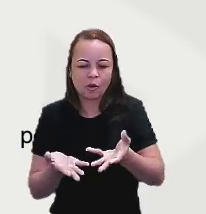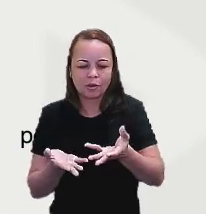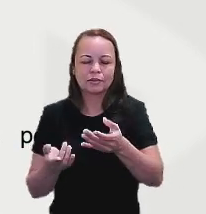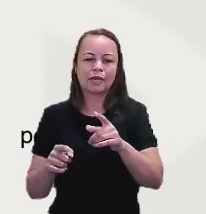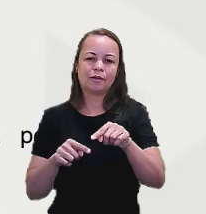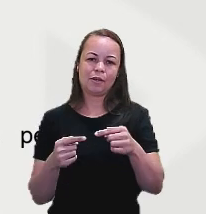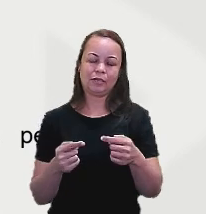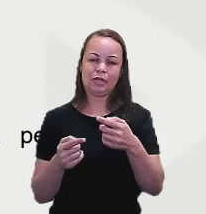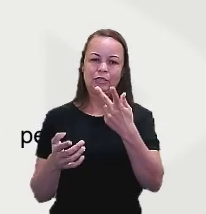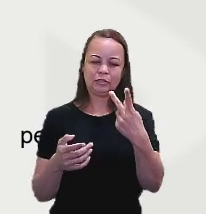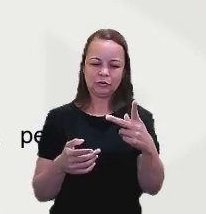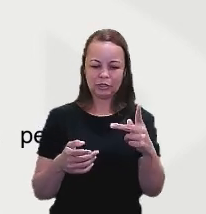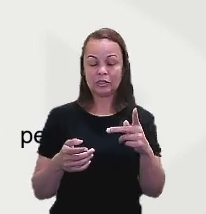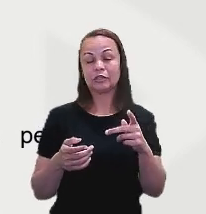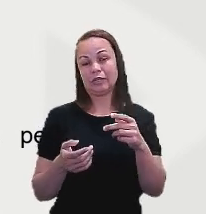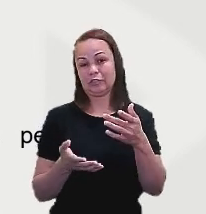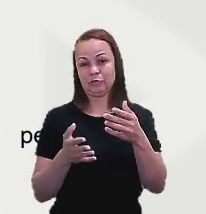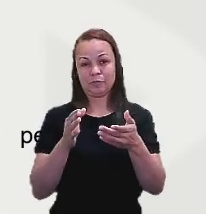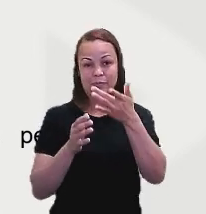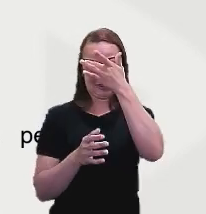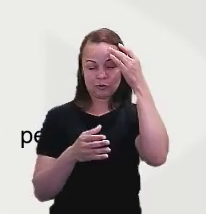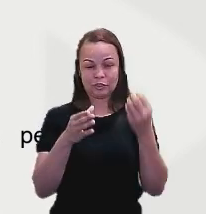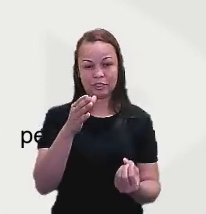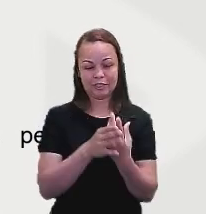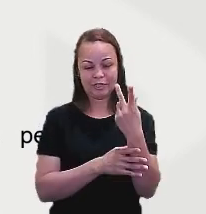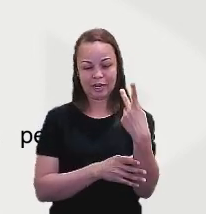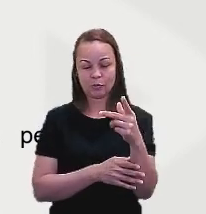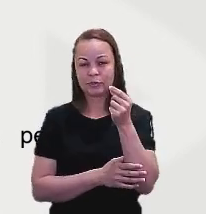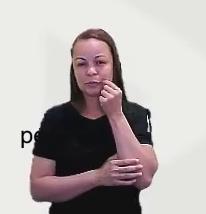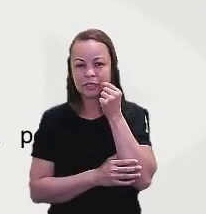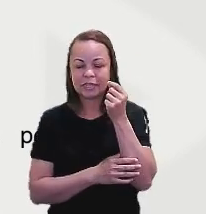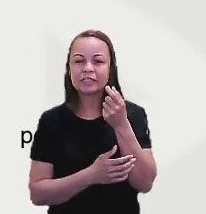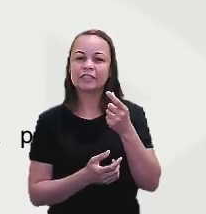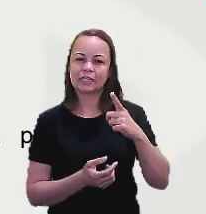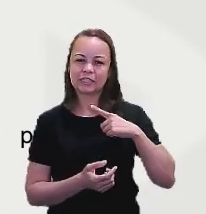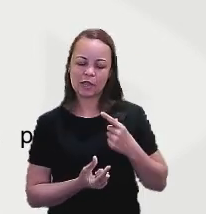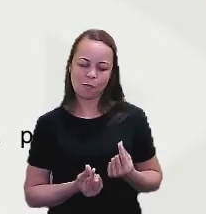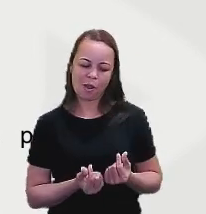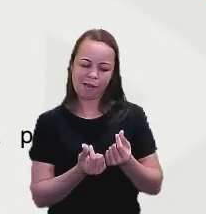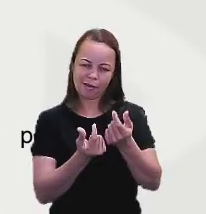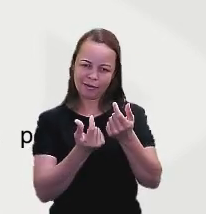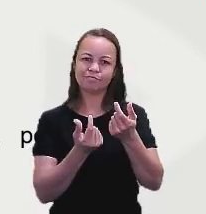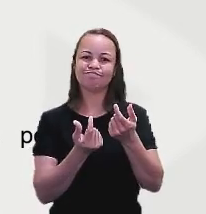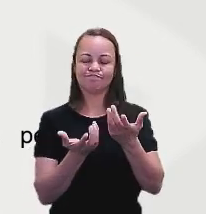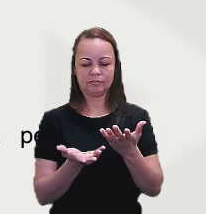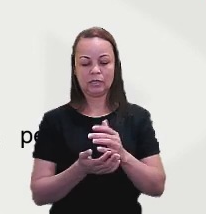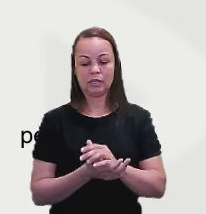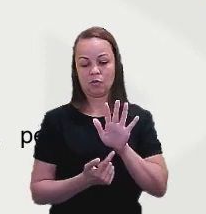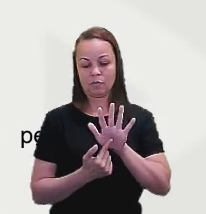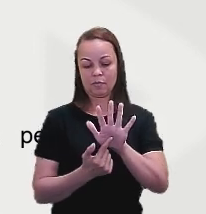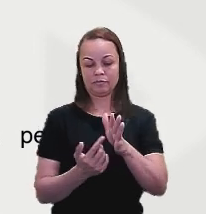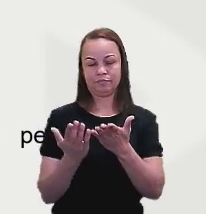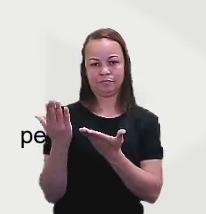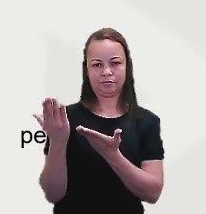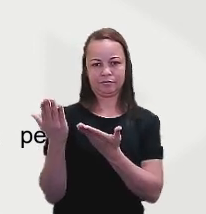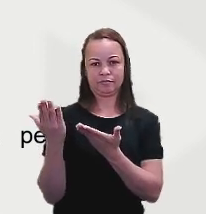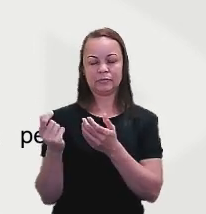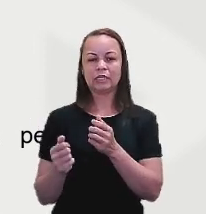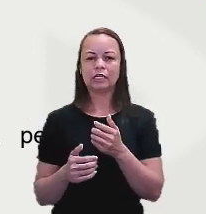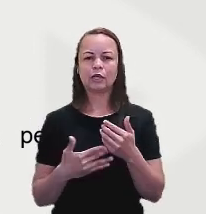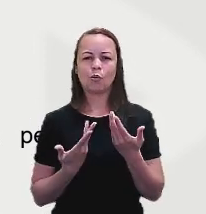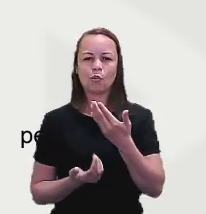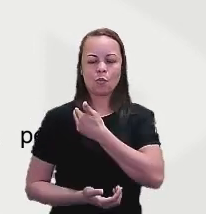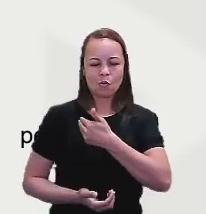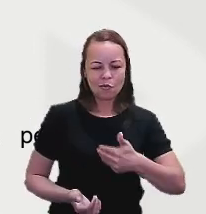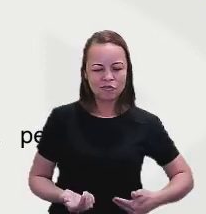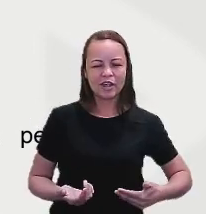de criadores desses roedores, a fim de conseguir uma renda extra. Como vocês podem ver a imagem, então, o governo começou